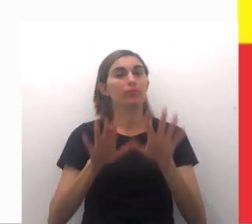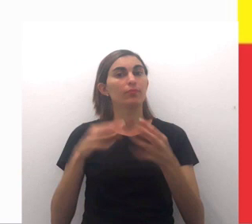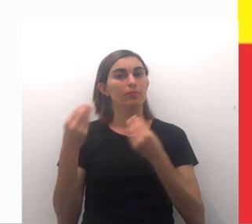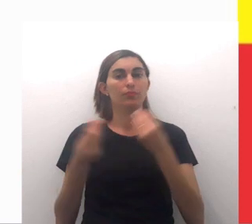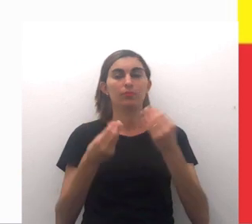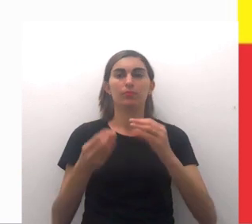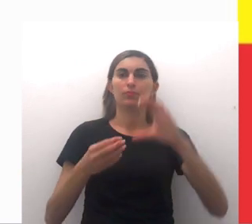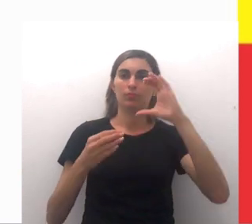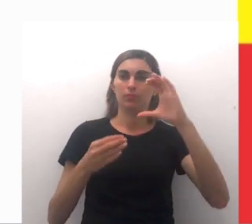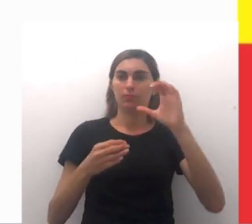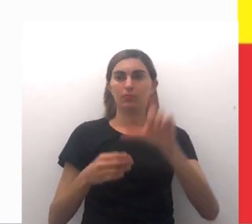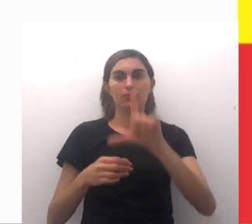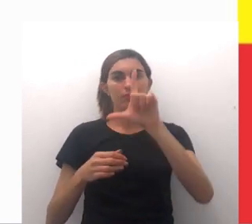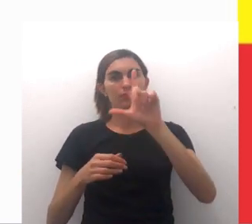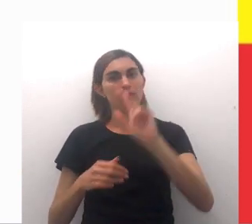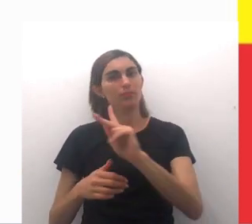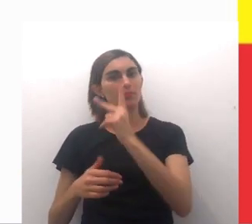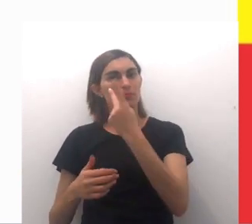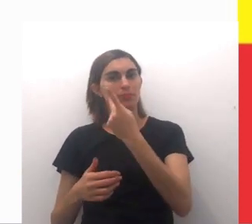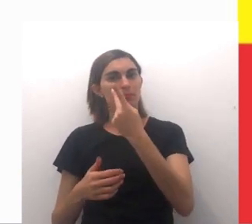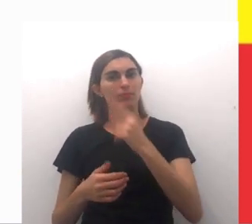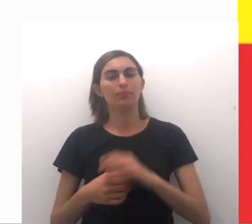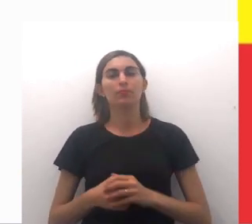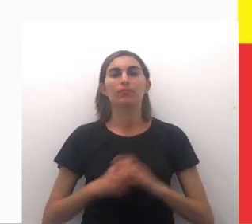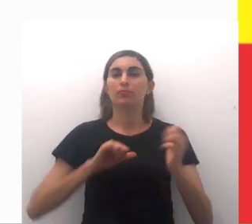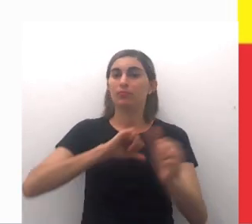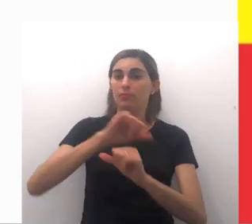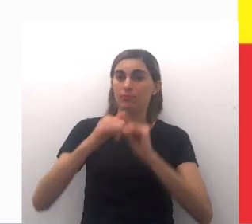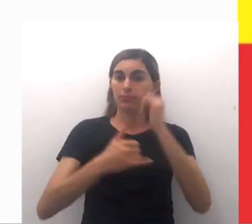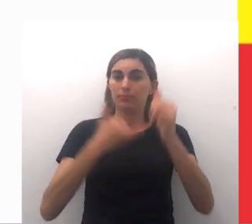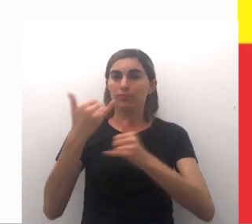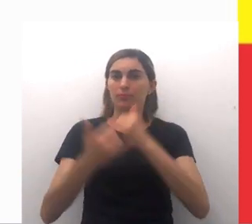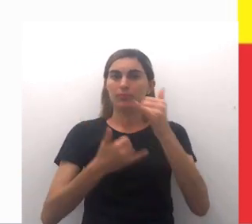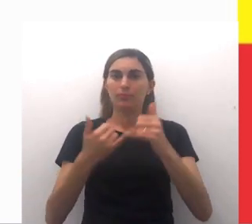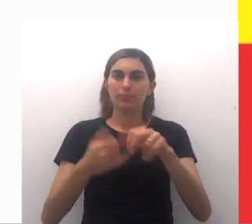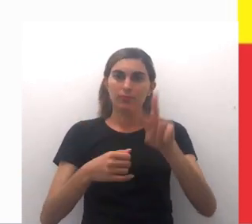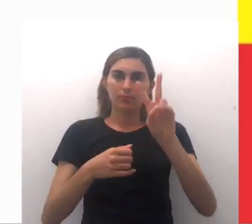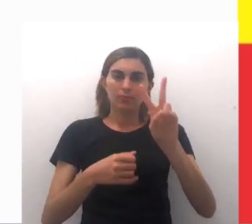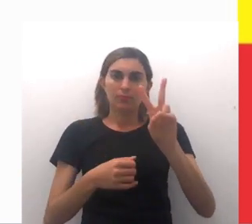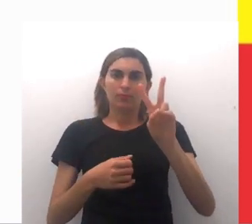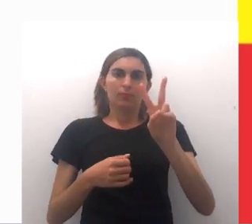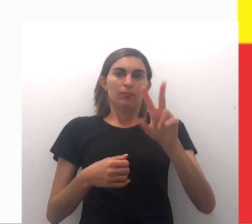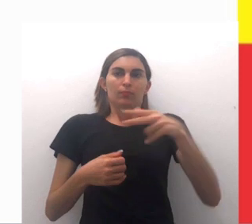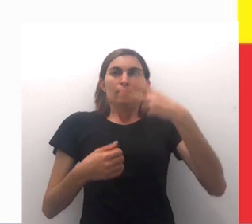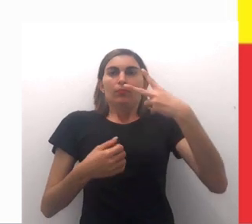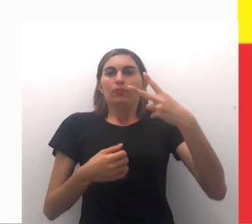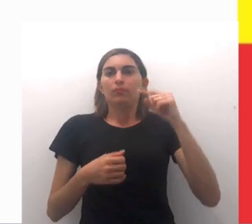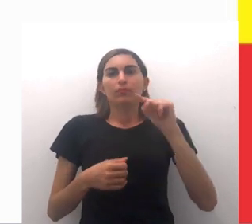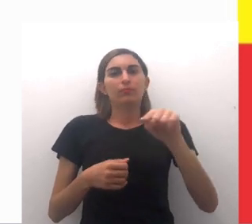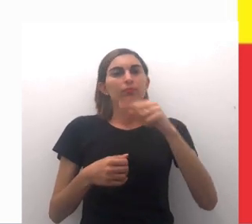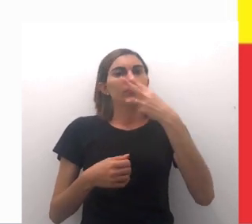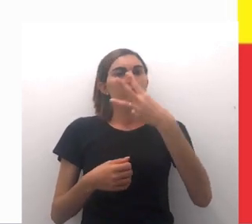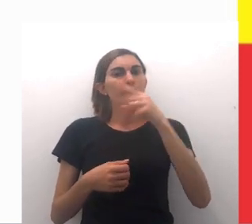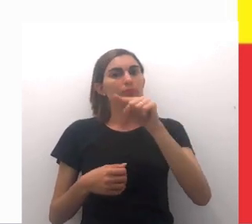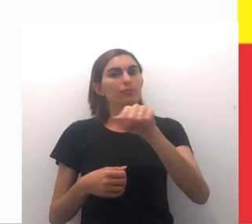fica comprimento vezes largura vezes altura. Trocando as informações, comprimento,